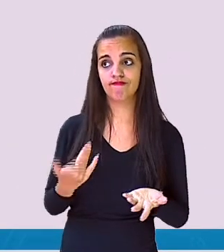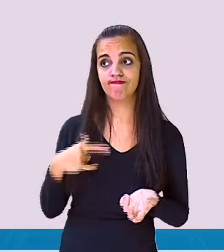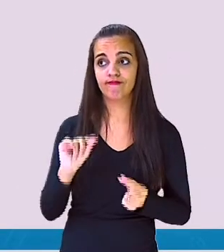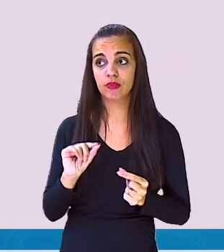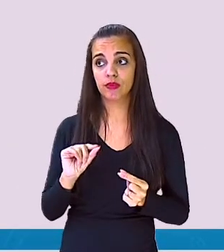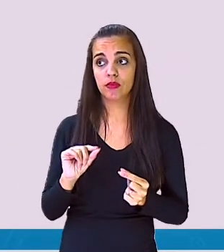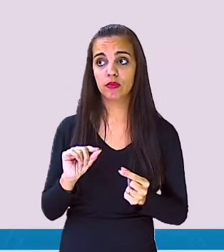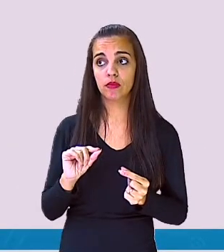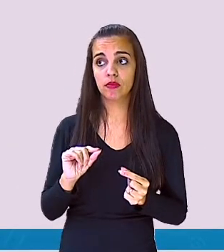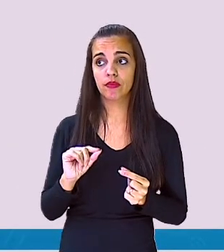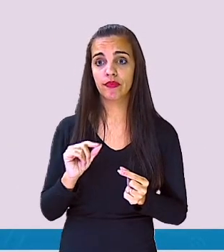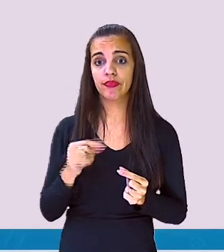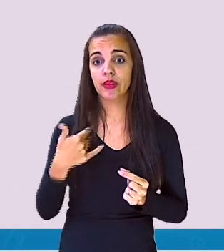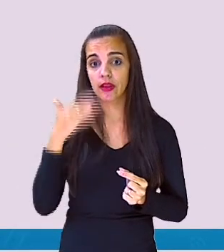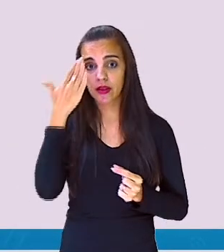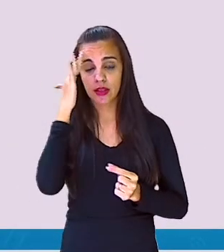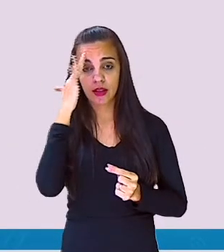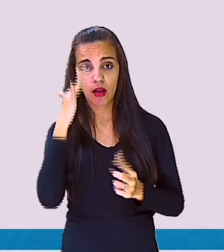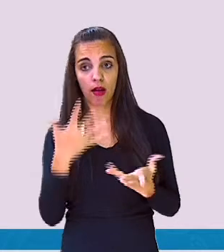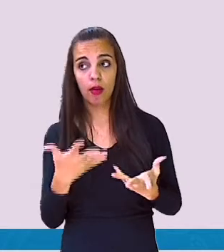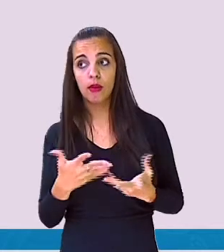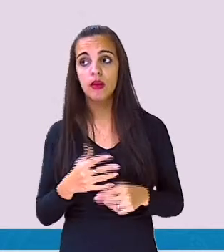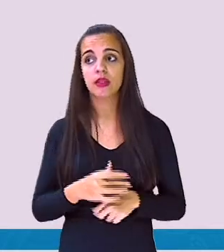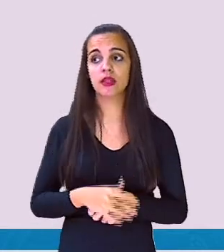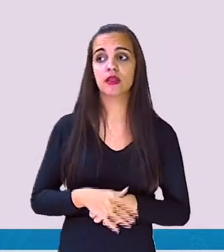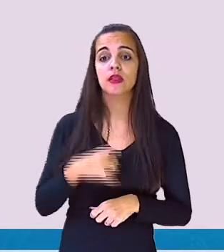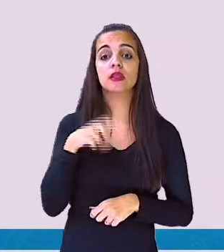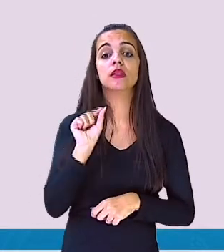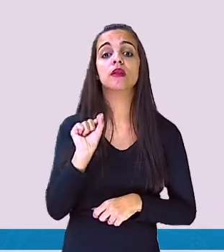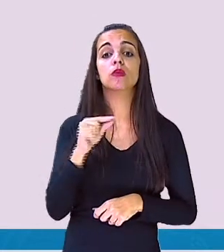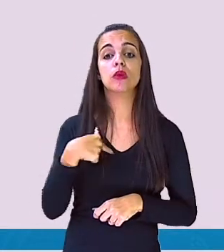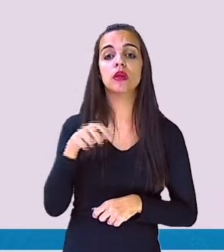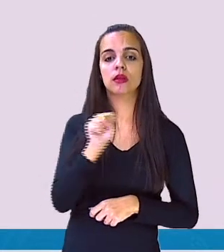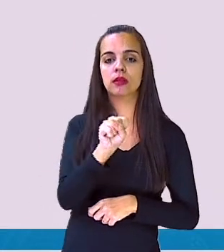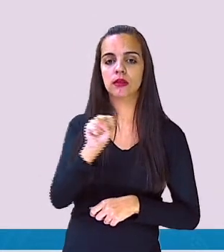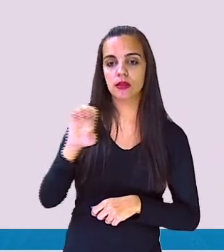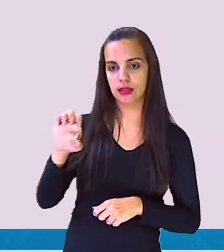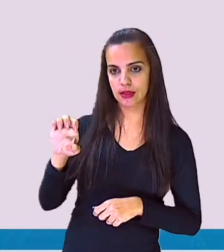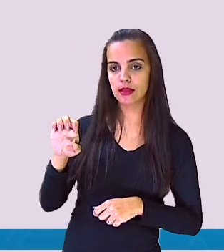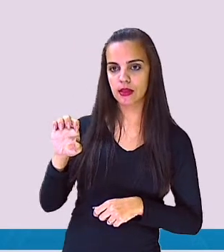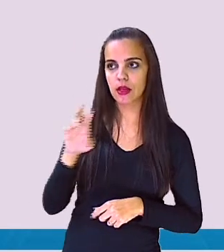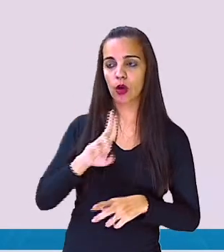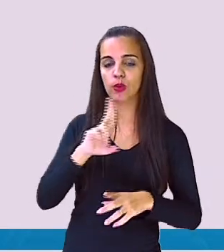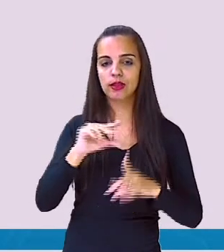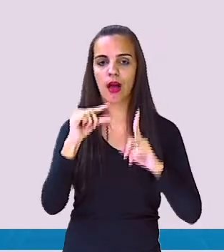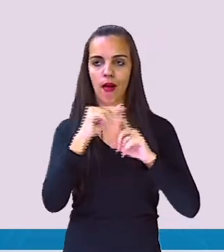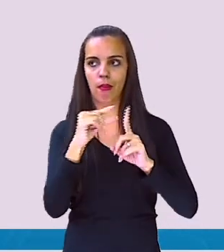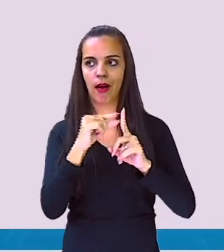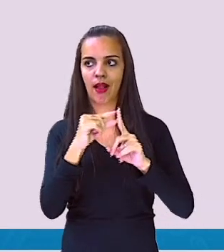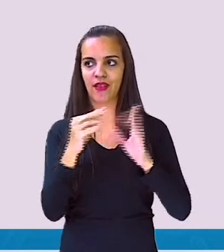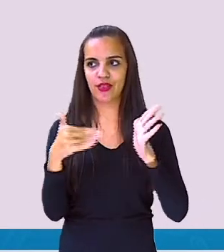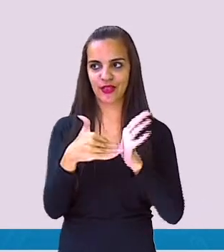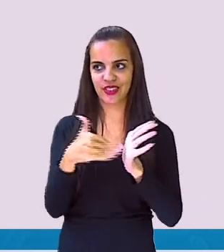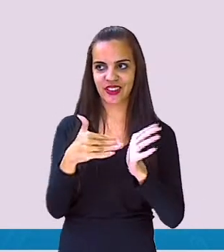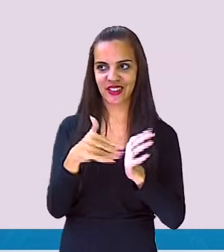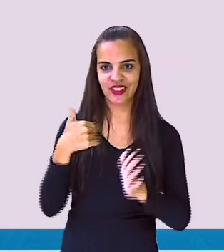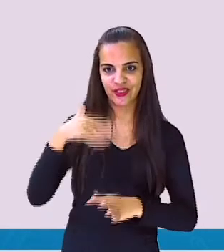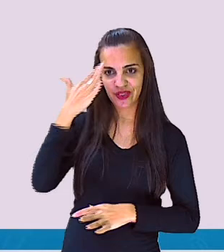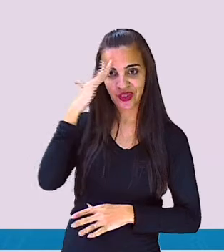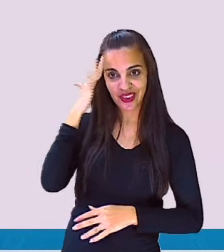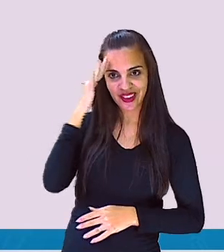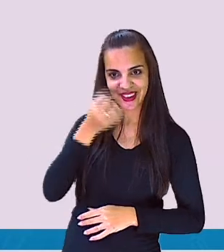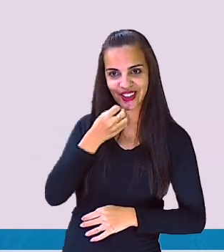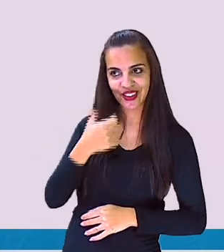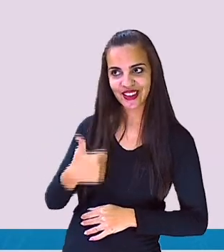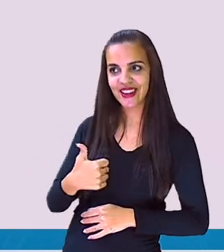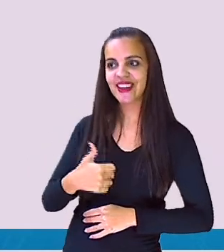Verbo na terceira pessoa do singular, a partícula se, indeterminação a. Ó, rimei, viu?